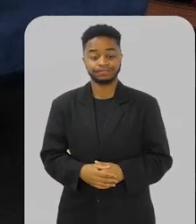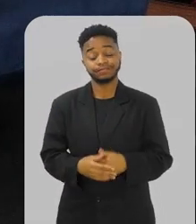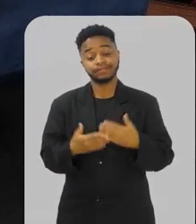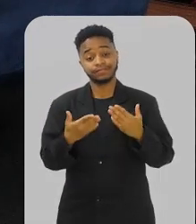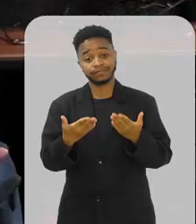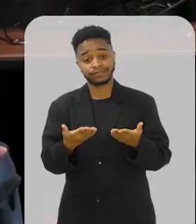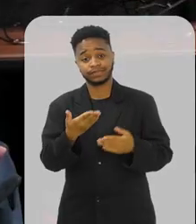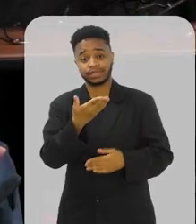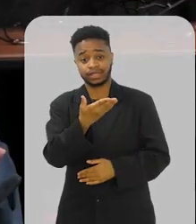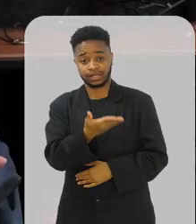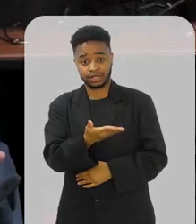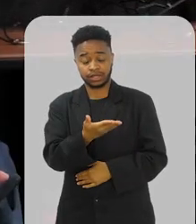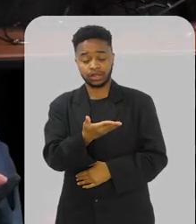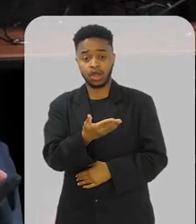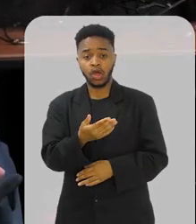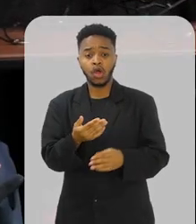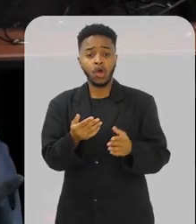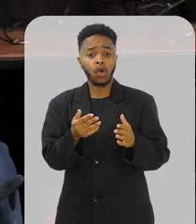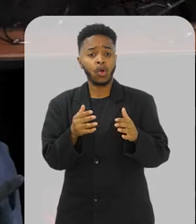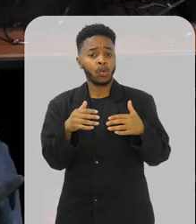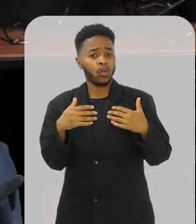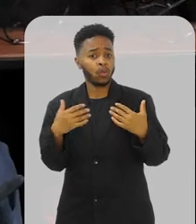Doutora,